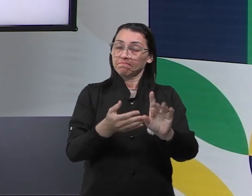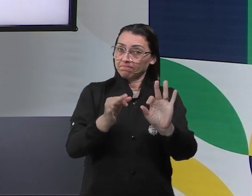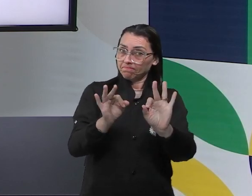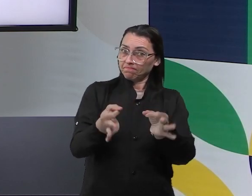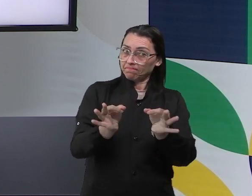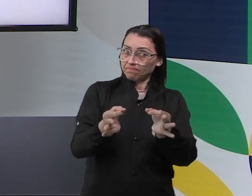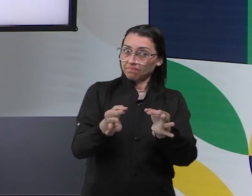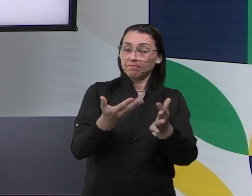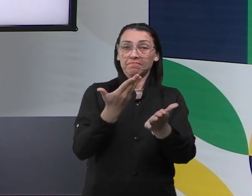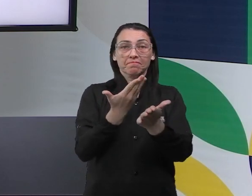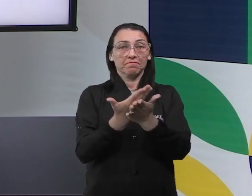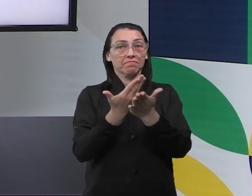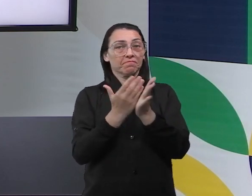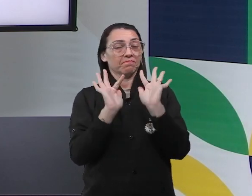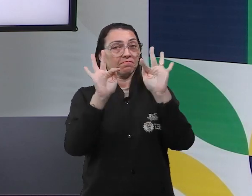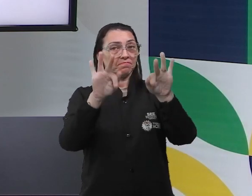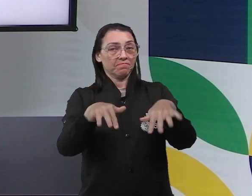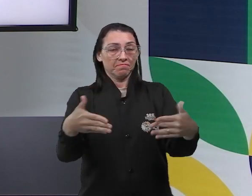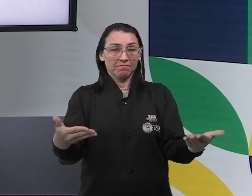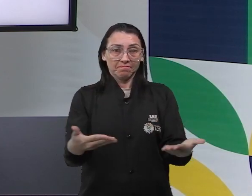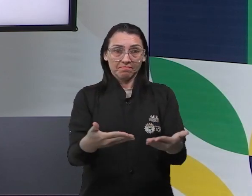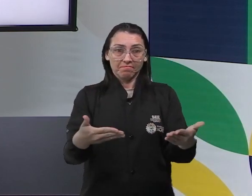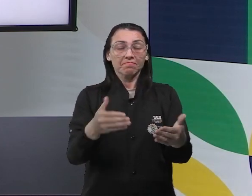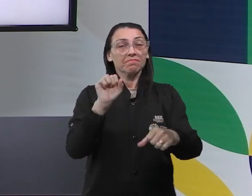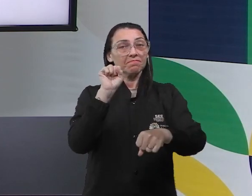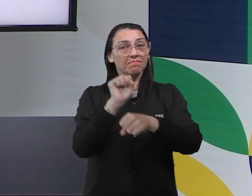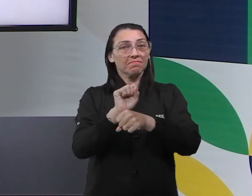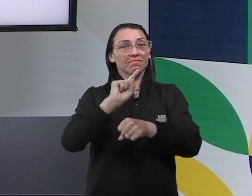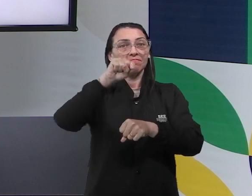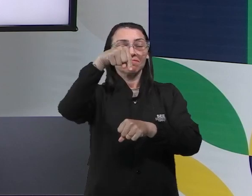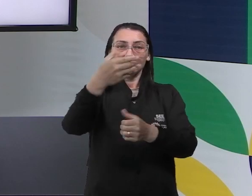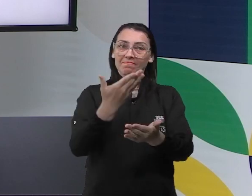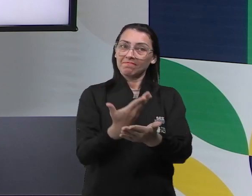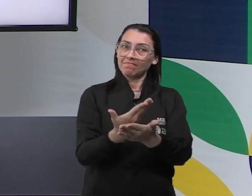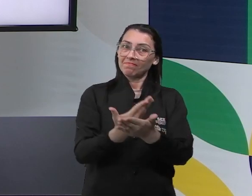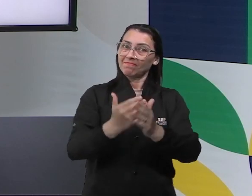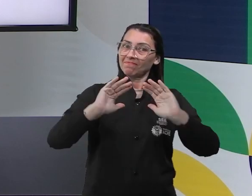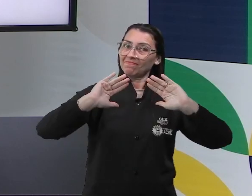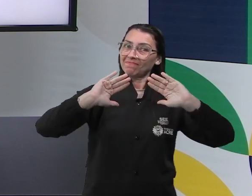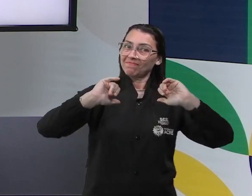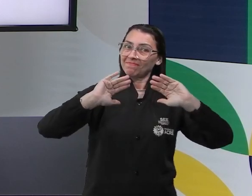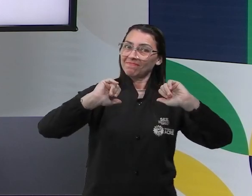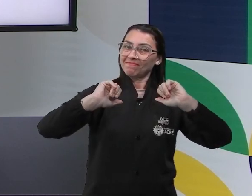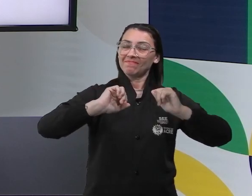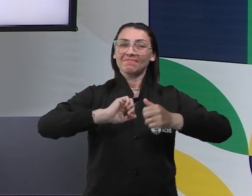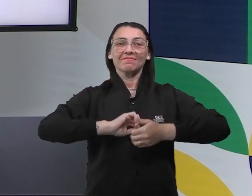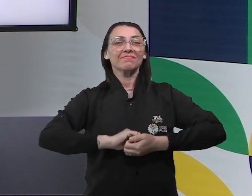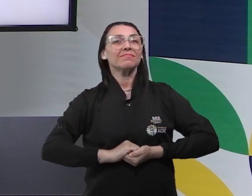certo? Então a nossa aula fica por aqui, eu te espero na próxima. Tchau!